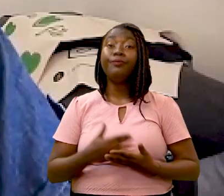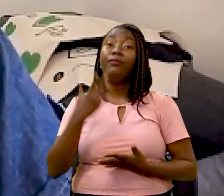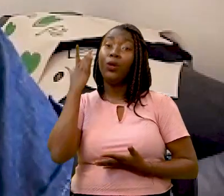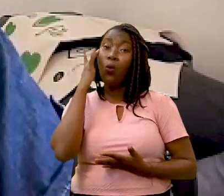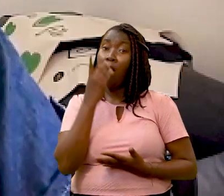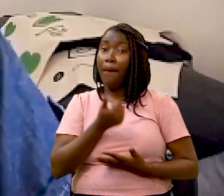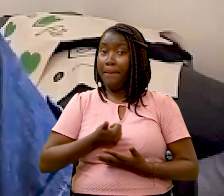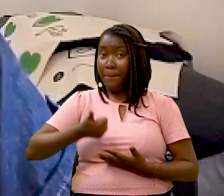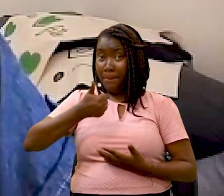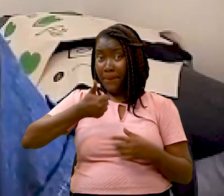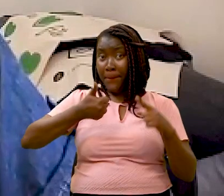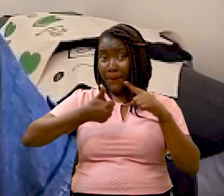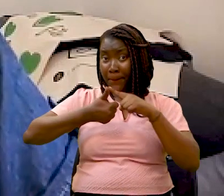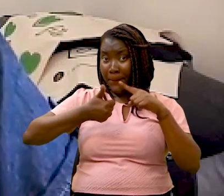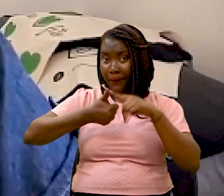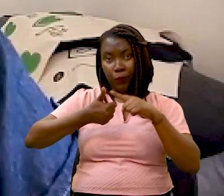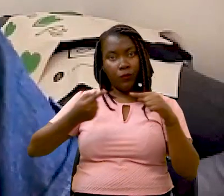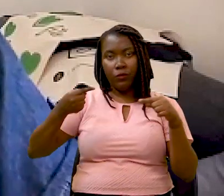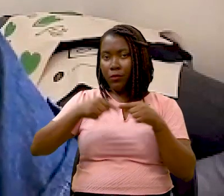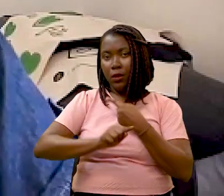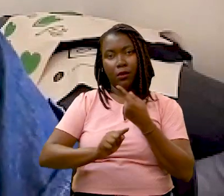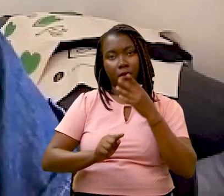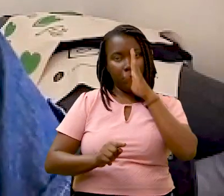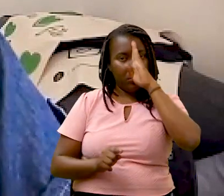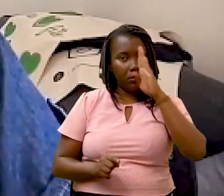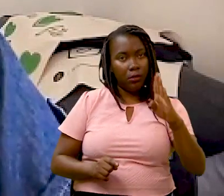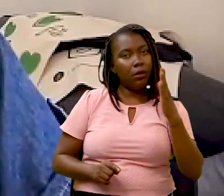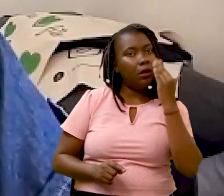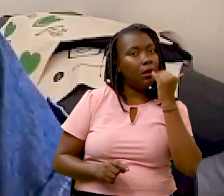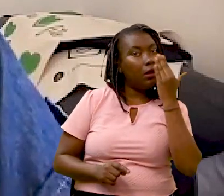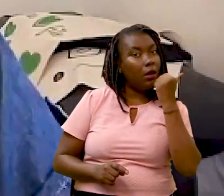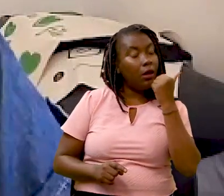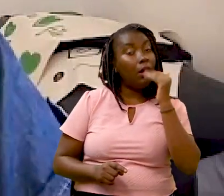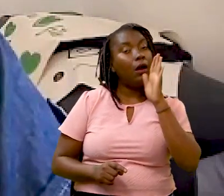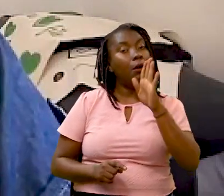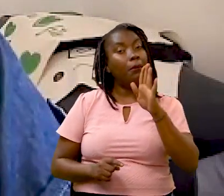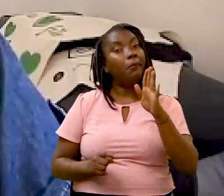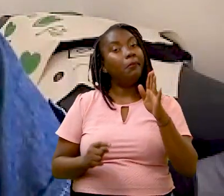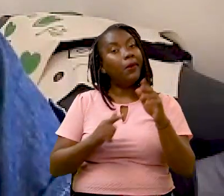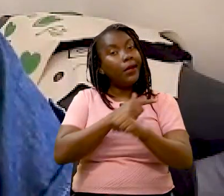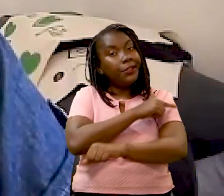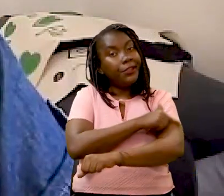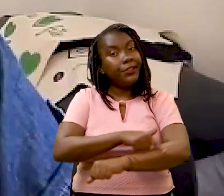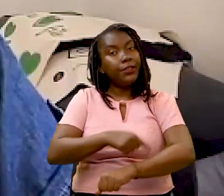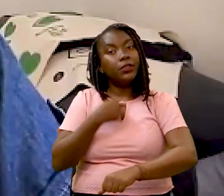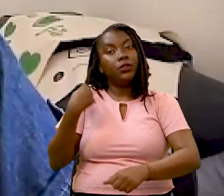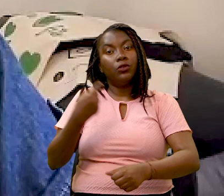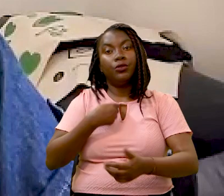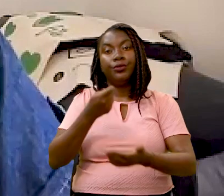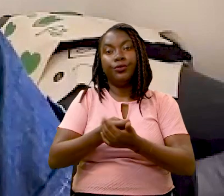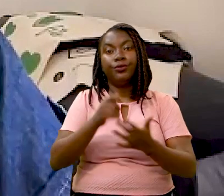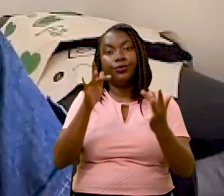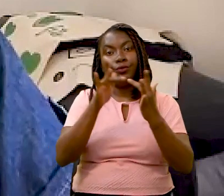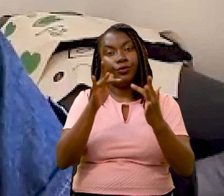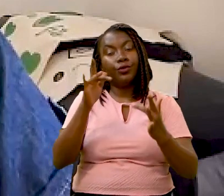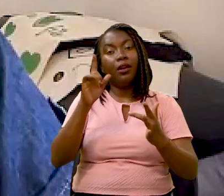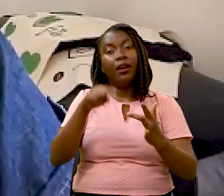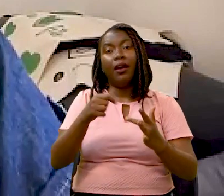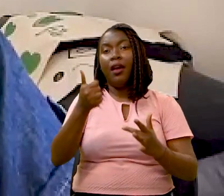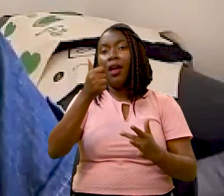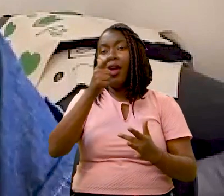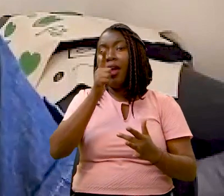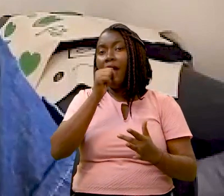Acho que o primeiro ponto, e não está relacionado exatamente à alimentação, mas é uma conduta que nós devemos abordar, é a